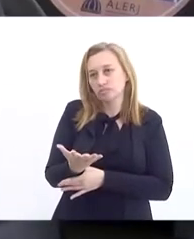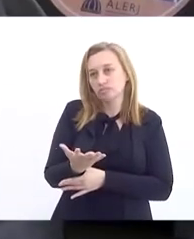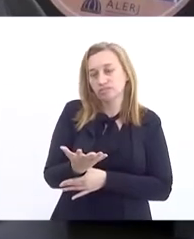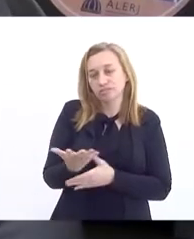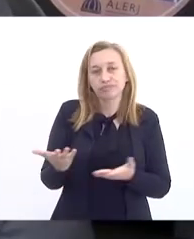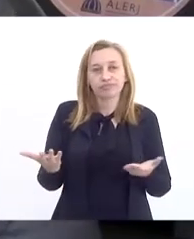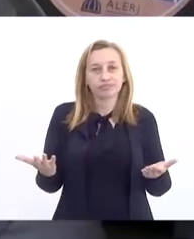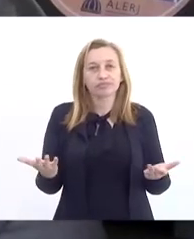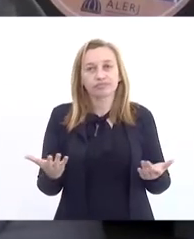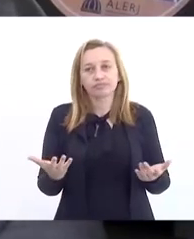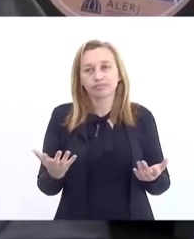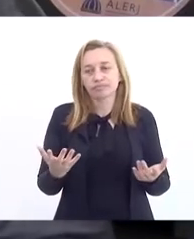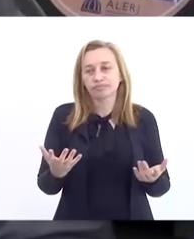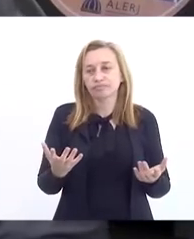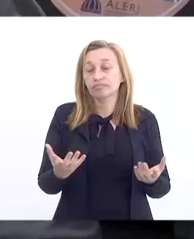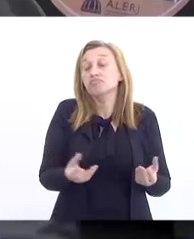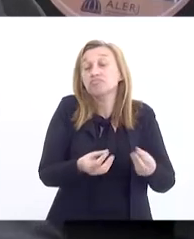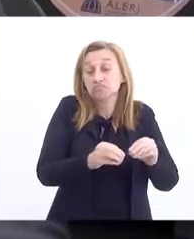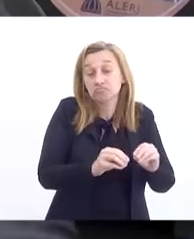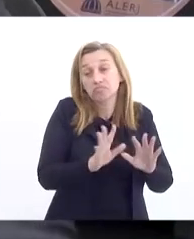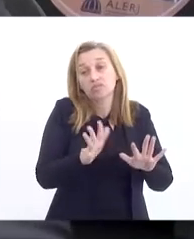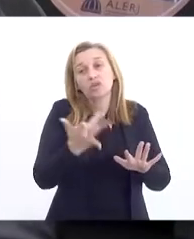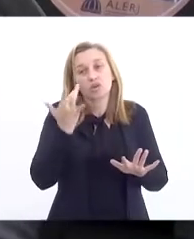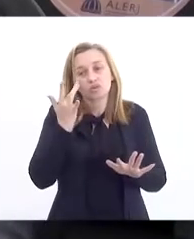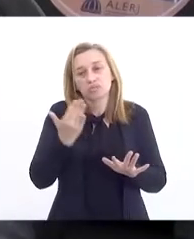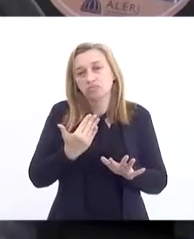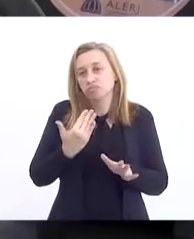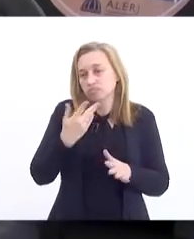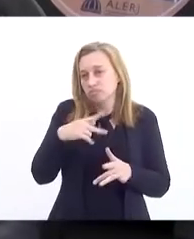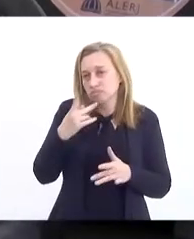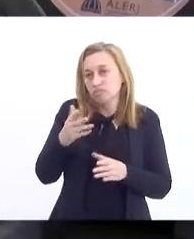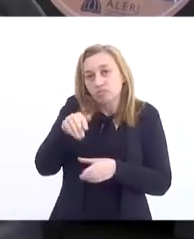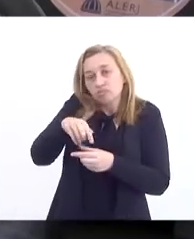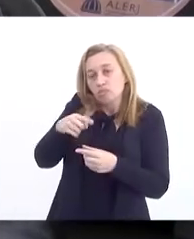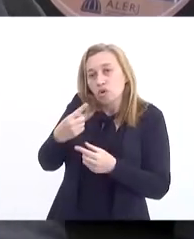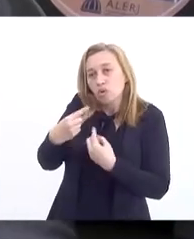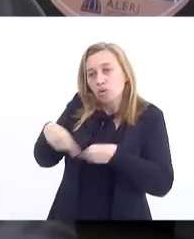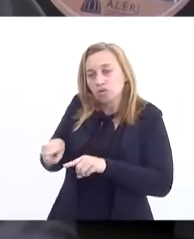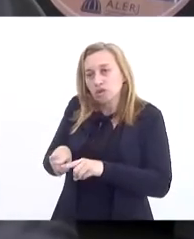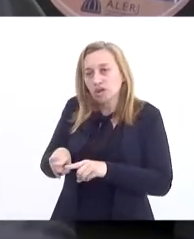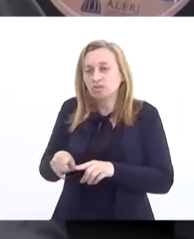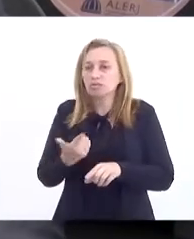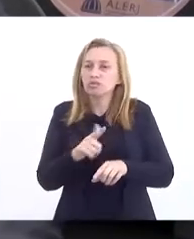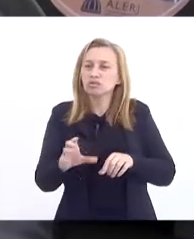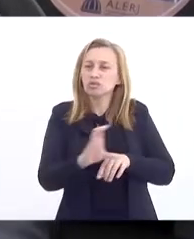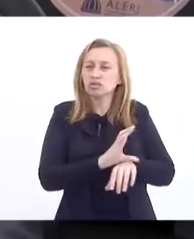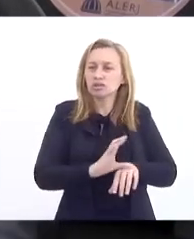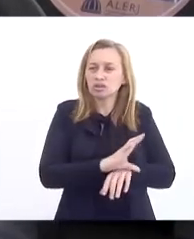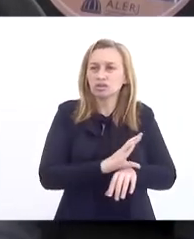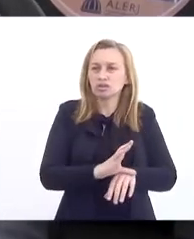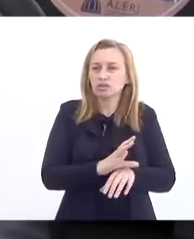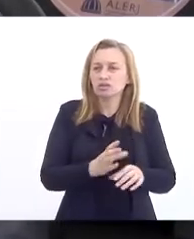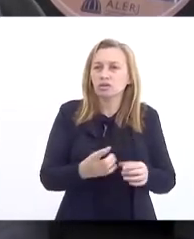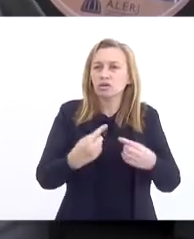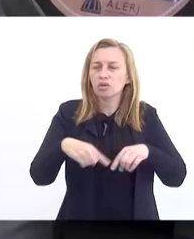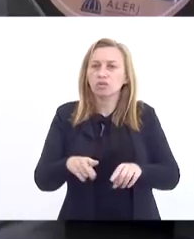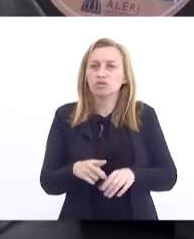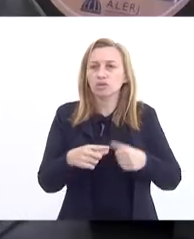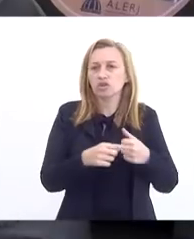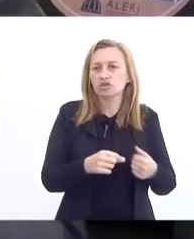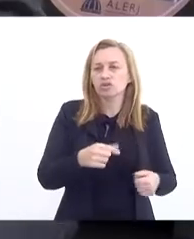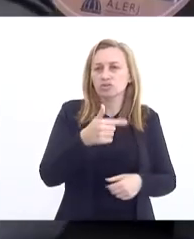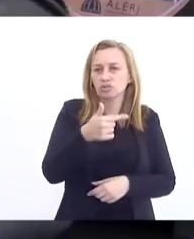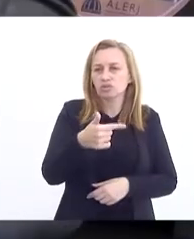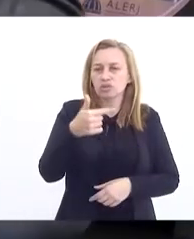Então, nesse sentido, me permito apresentar um parecer contrário pela inconstitucionalidade por afronta ao disposto no artigo 174 da Constituição